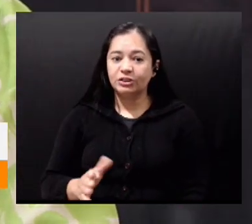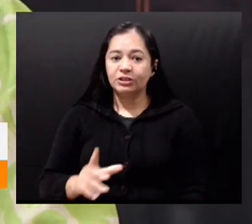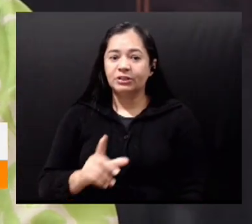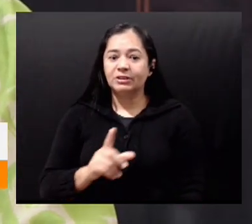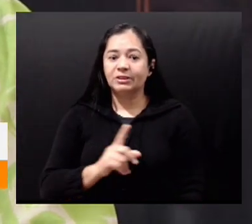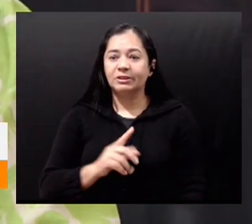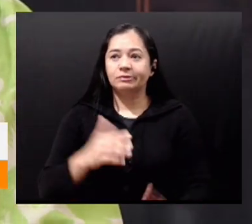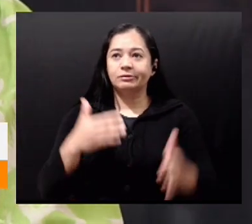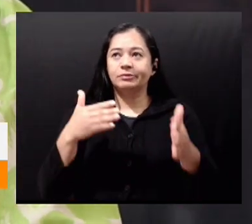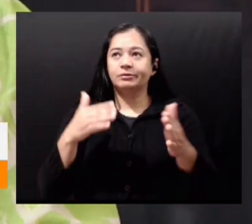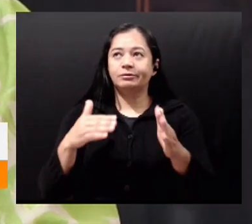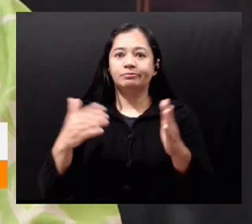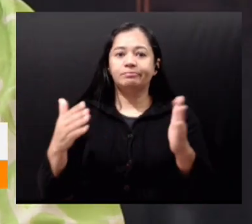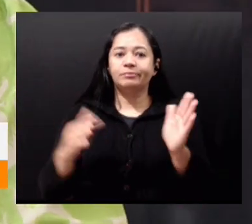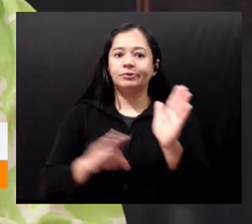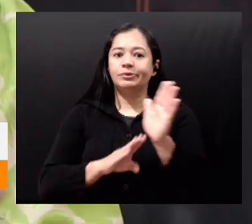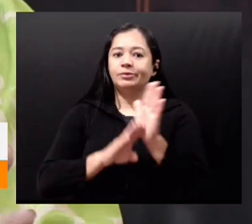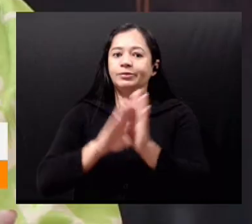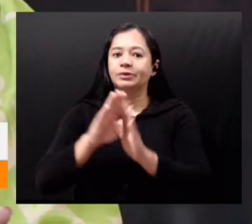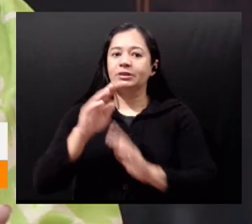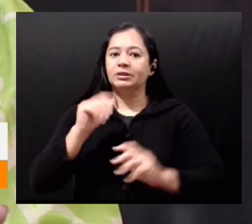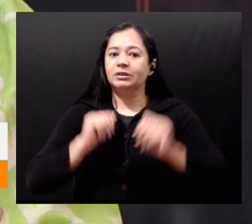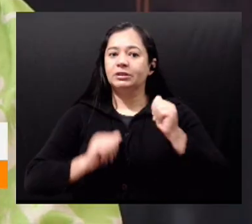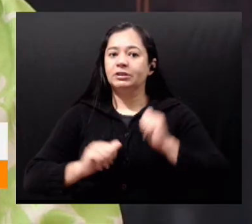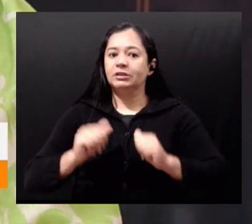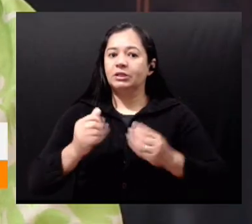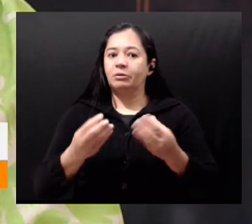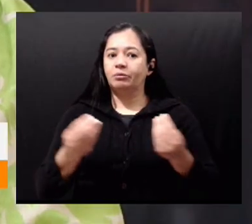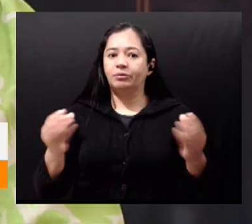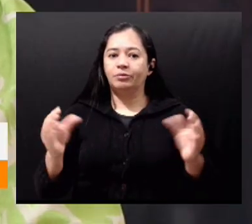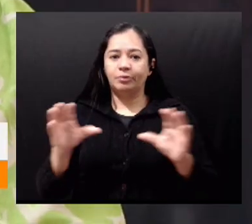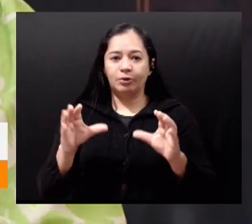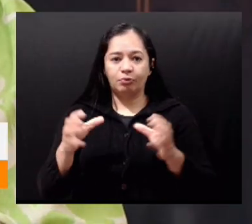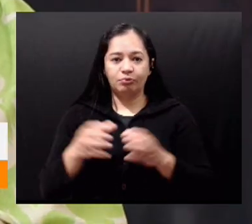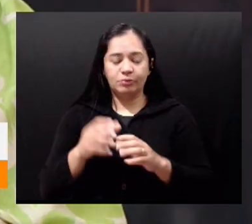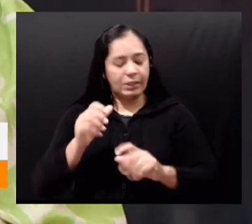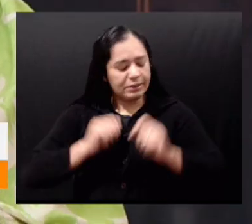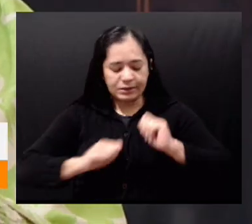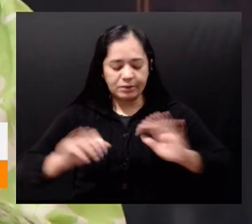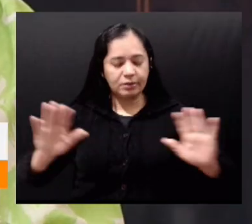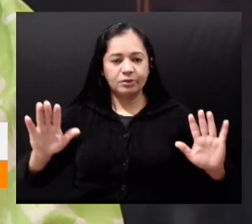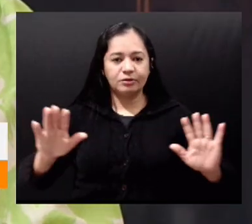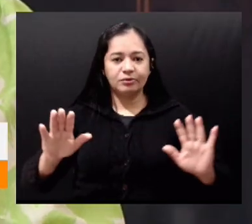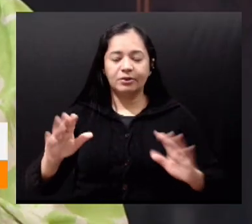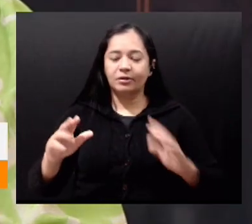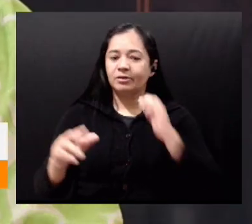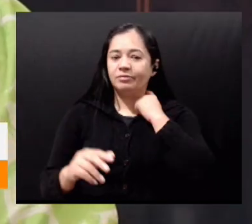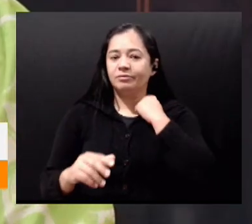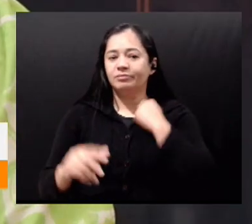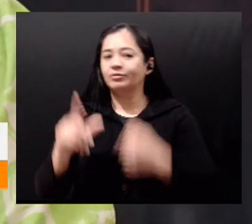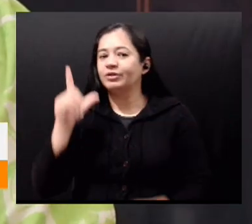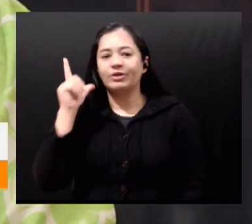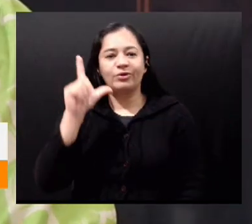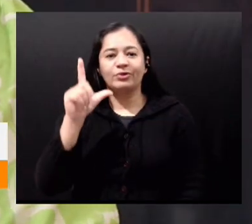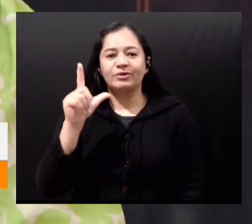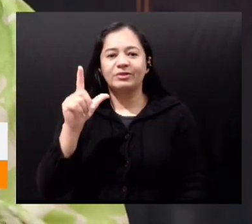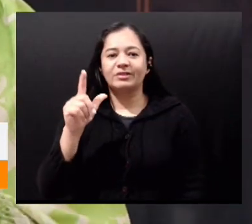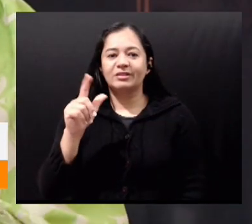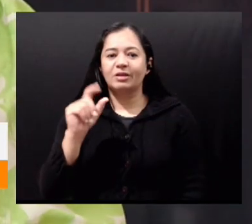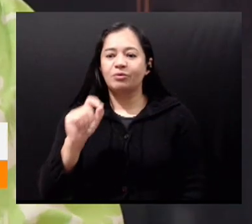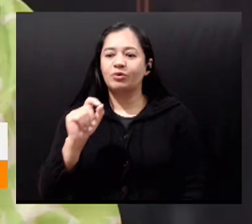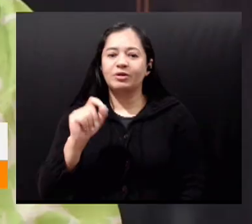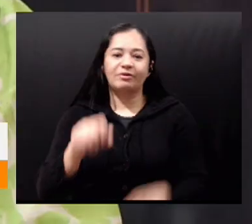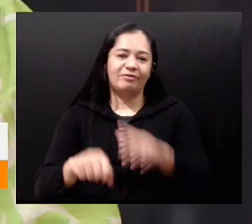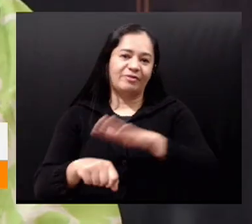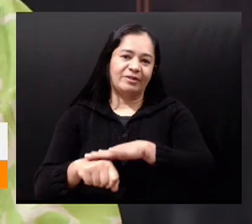elevado de ansiedade coletiva, ansiedade, Uhum. ela não consegue prever o que Uhum. fazer. E aí